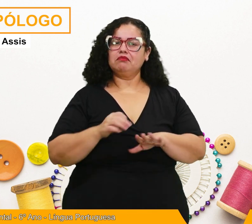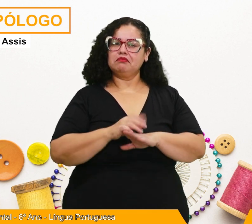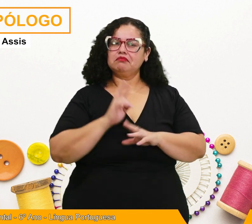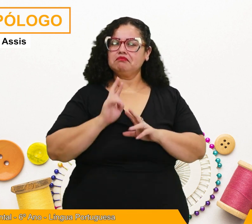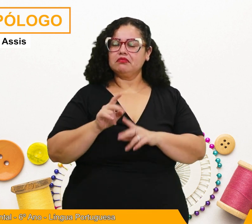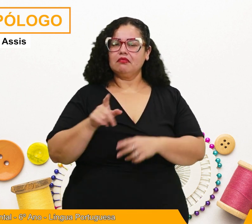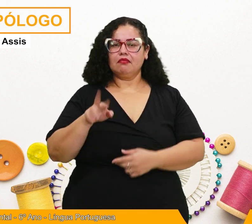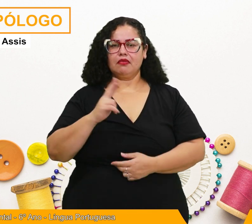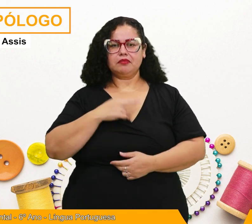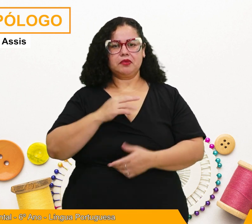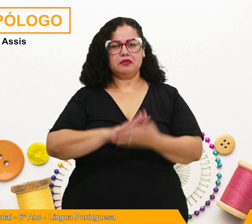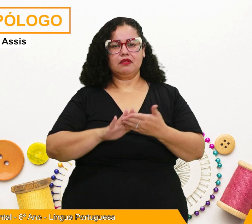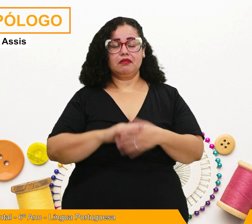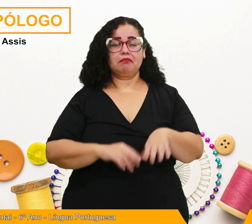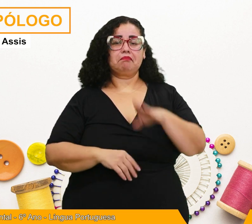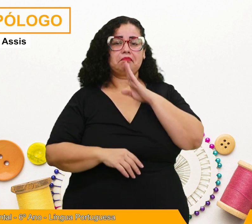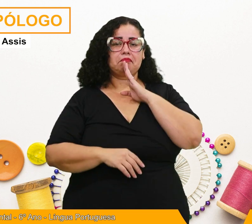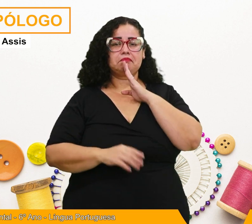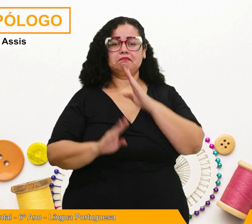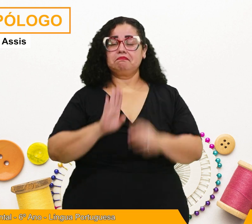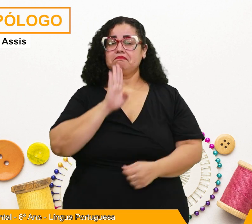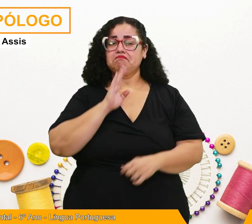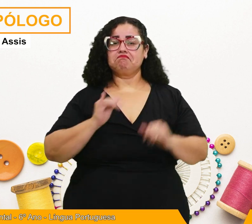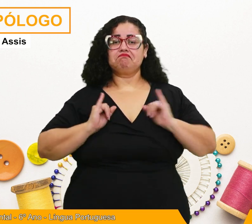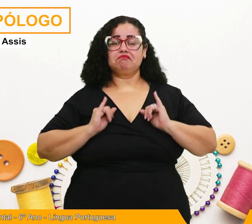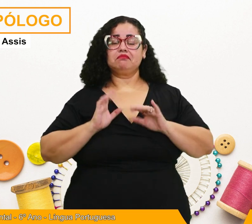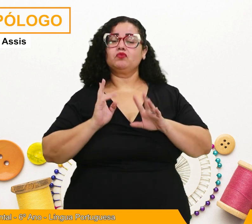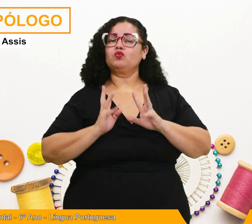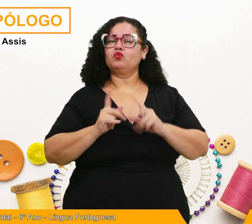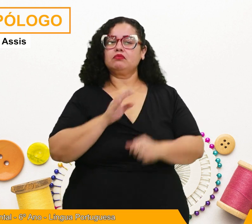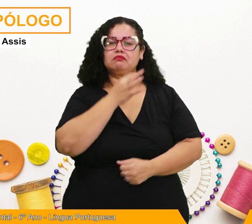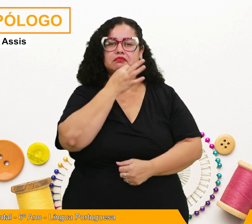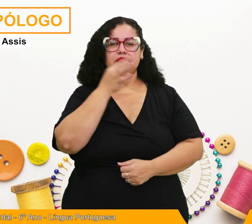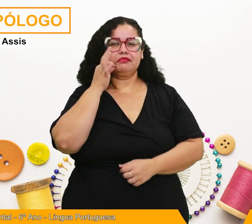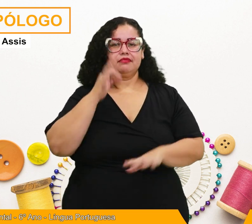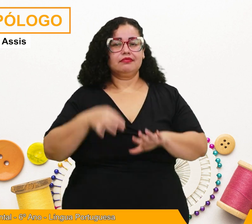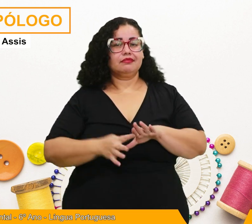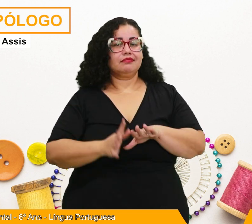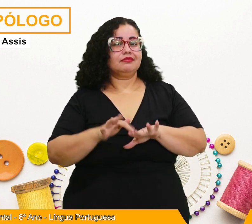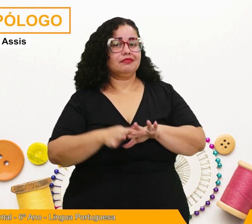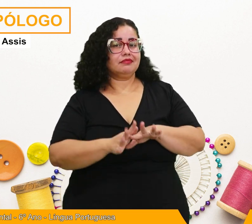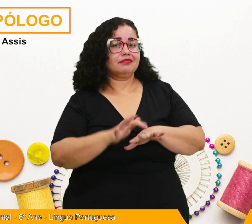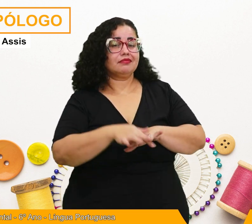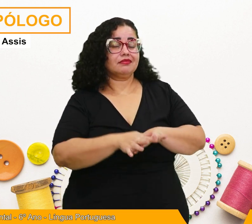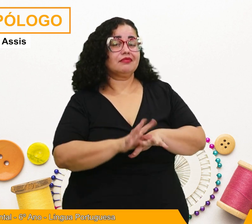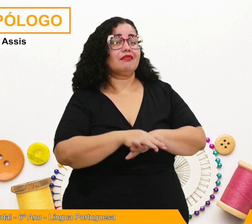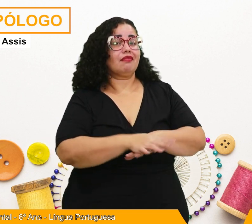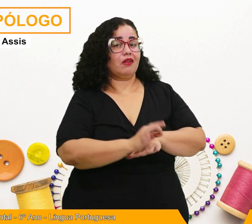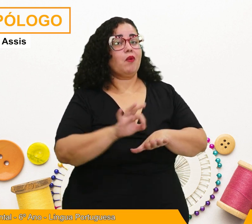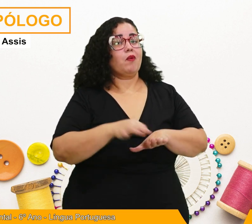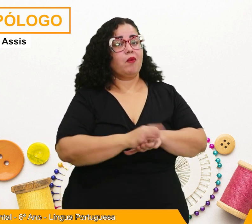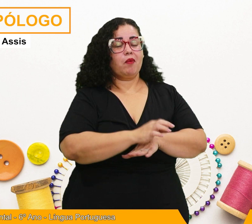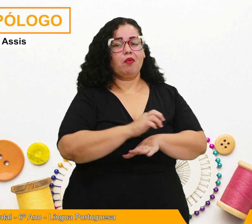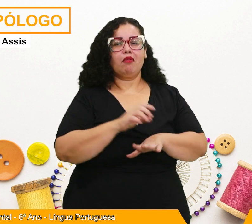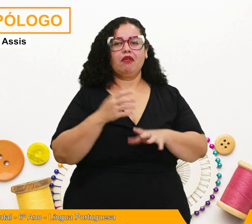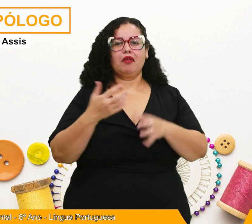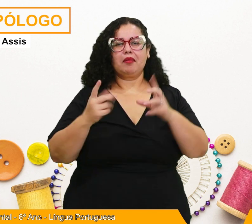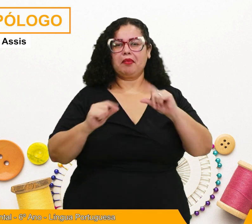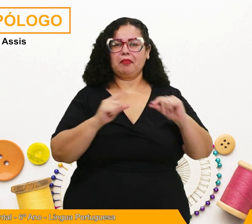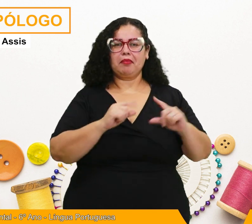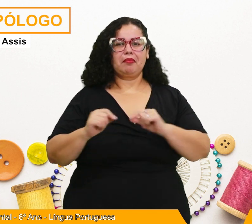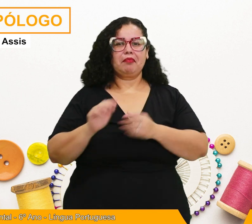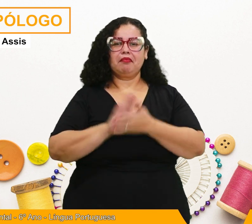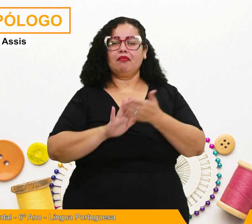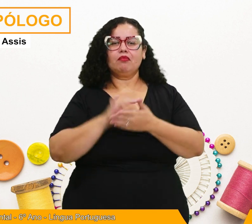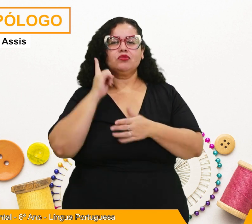resposta, calou-se também e foi andando. E era tudo silêncio na saleta da costura. Não se ouvia mais que o